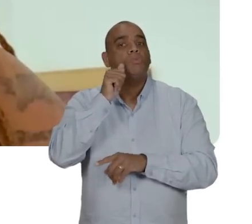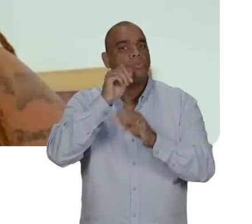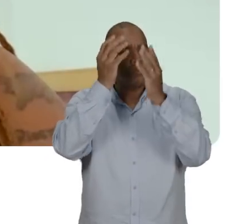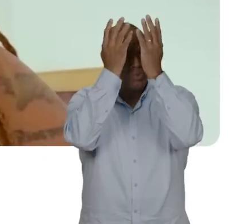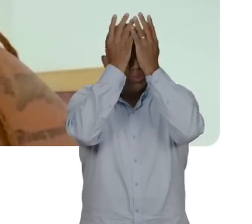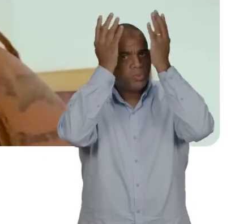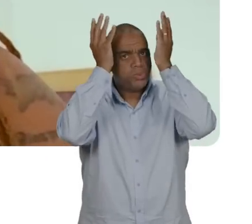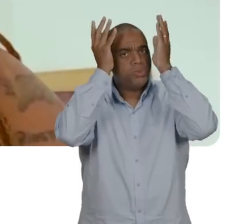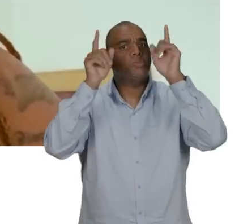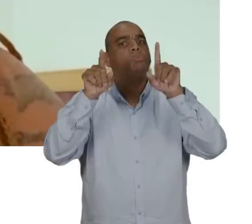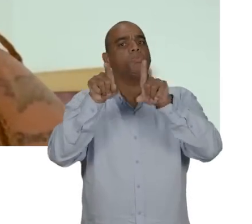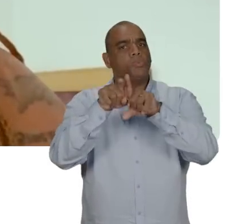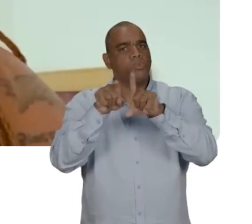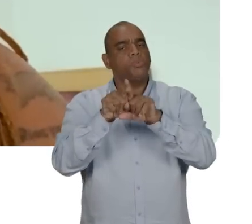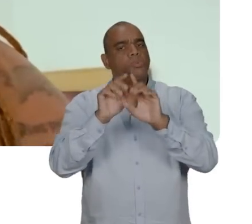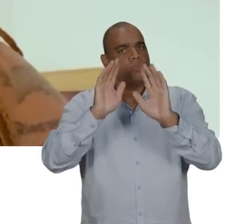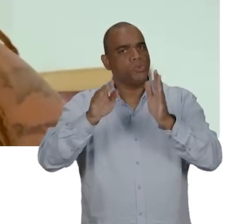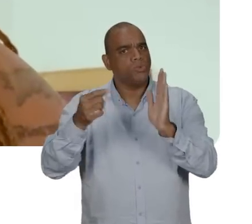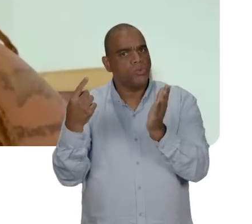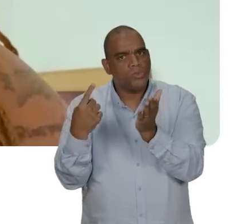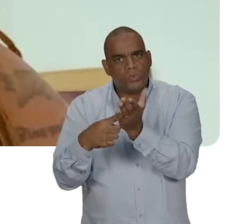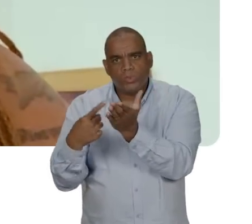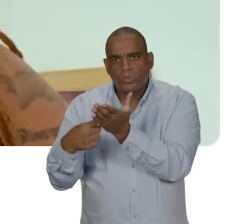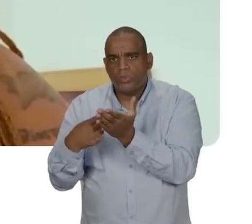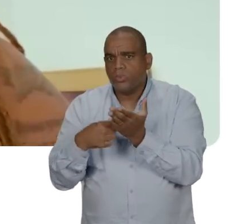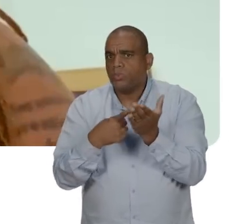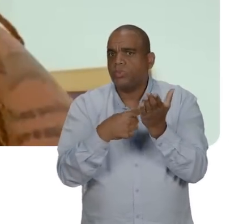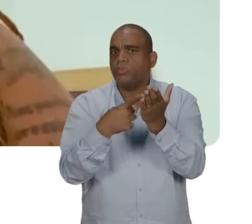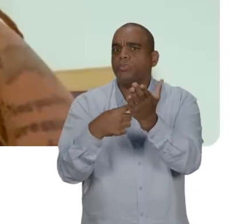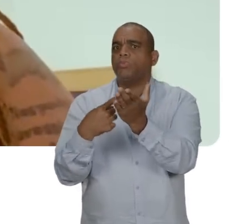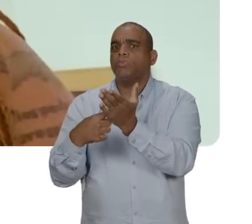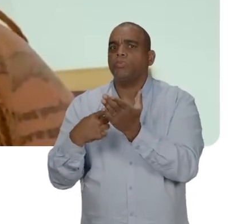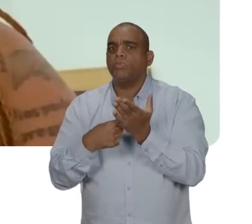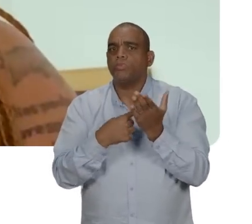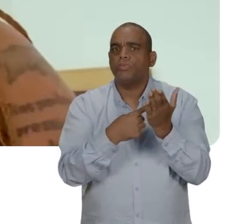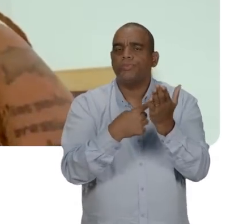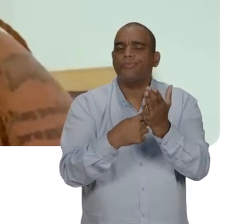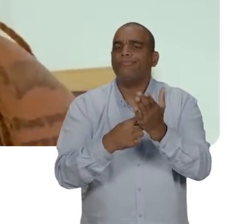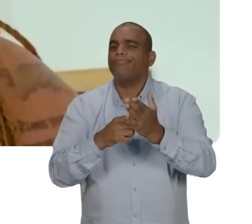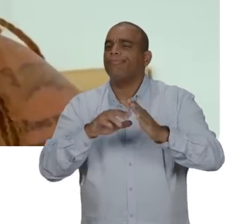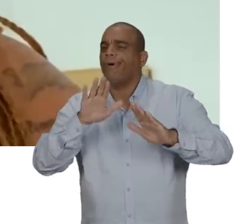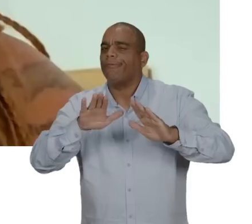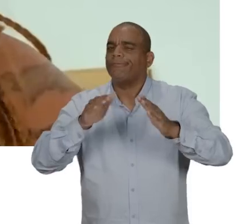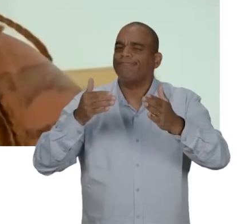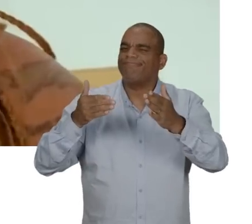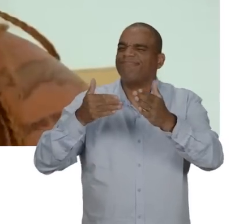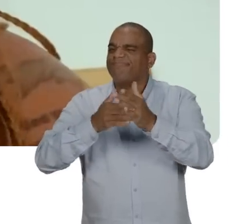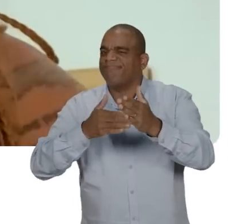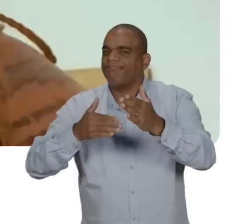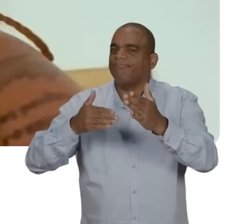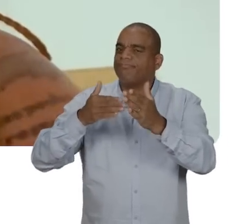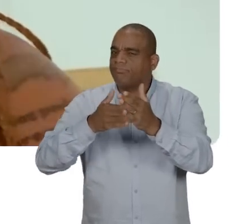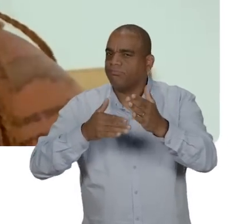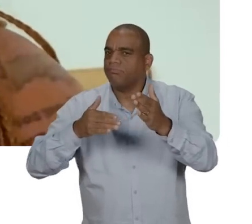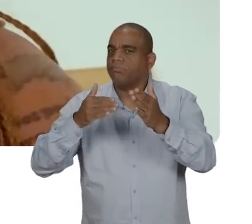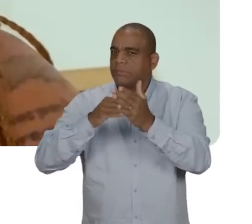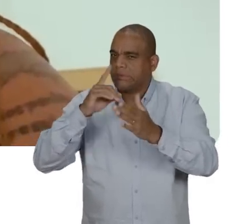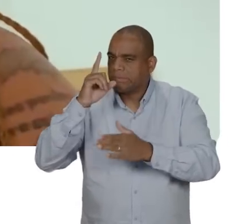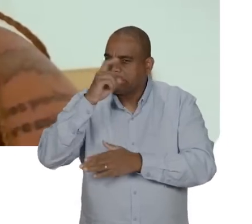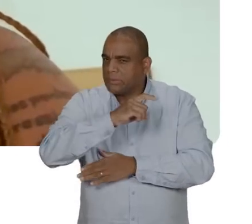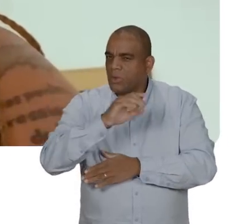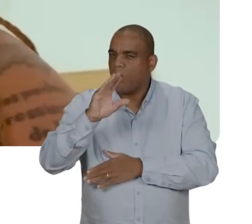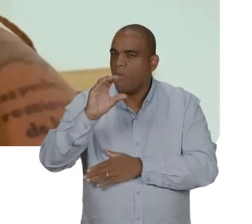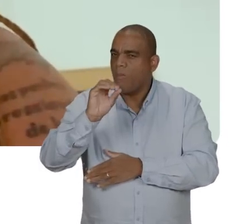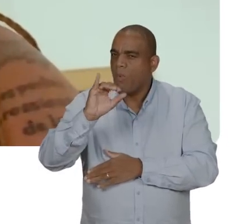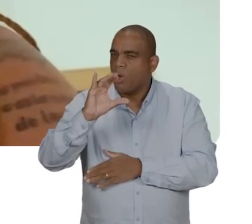muito mais mulheres indígenas cadastradas para serem candidatas, mas a gente ainda visa. A gente ainda encontra, né,